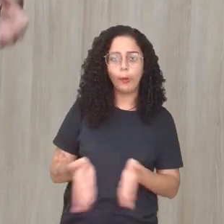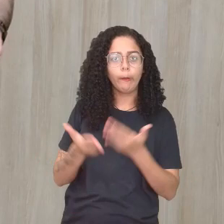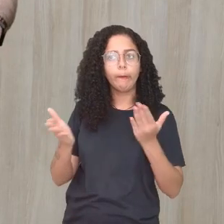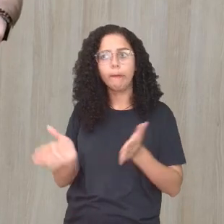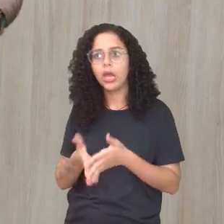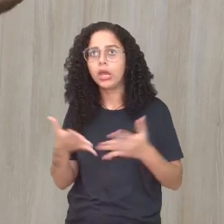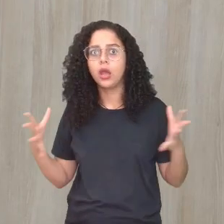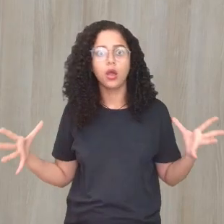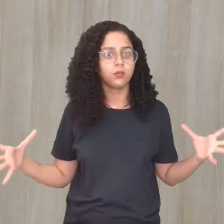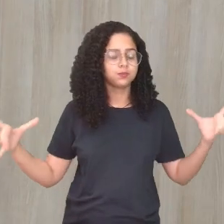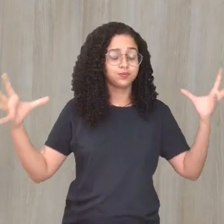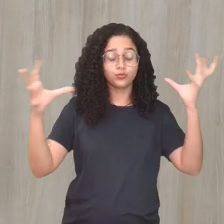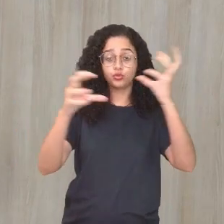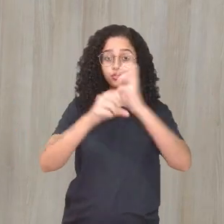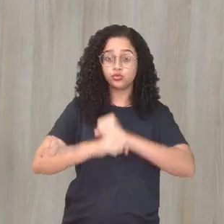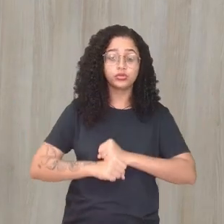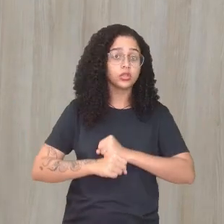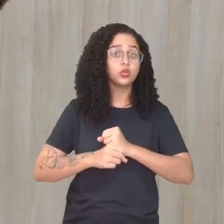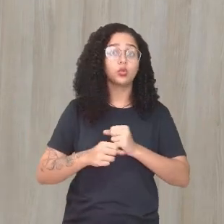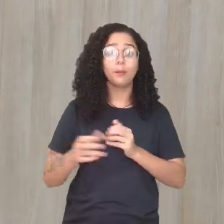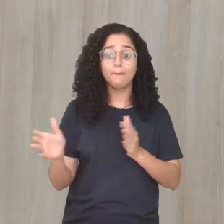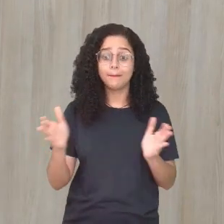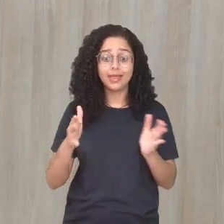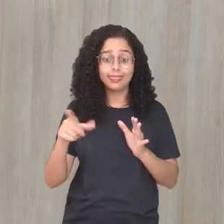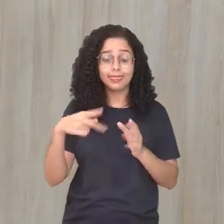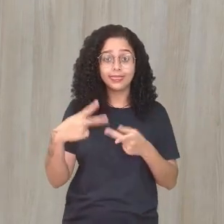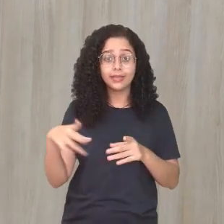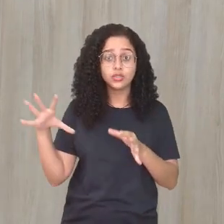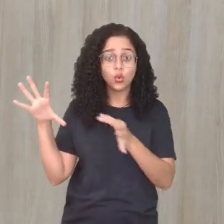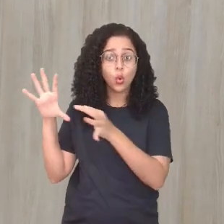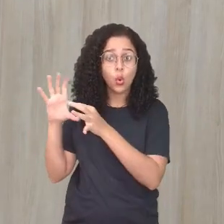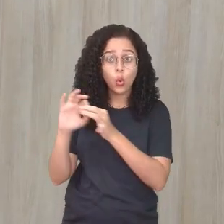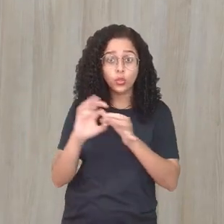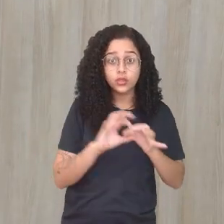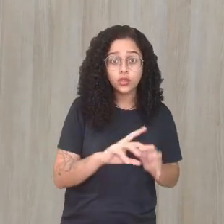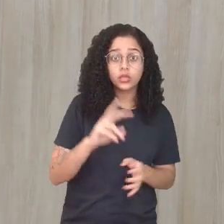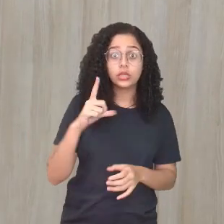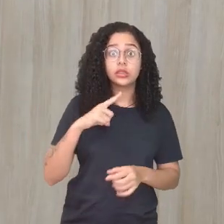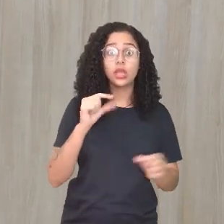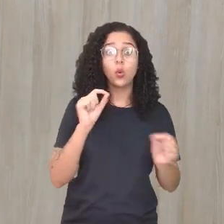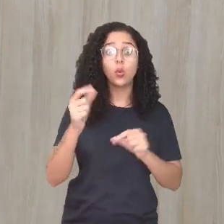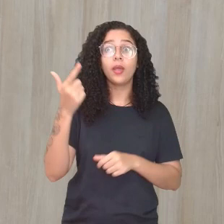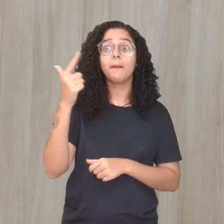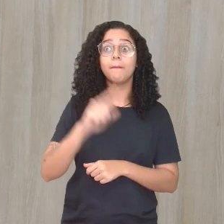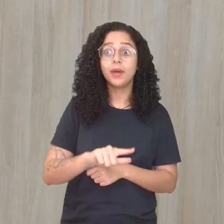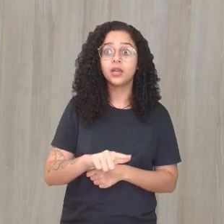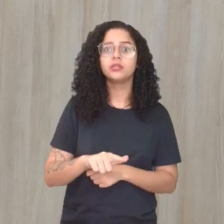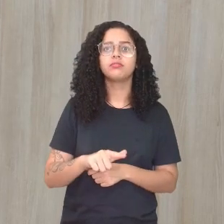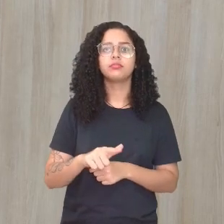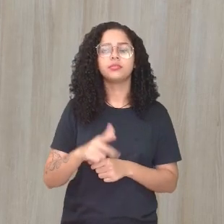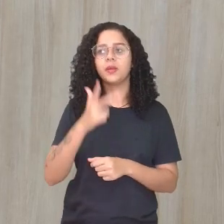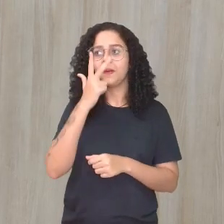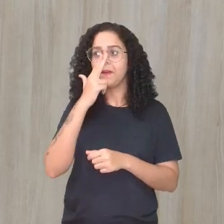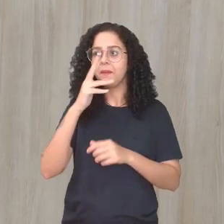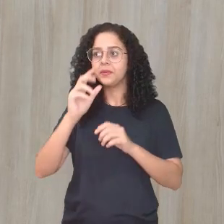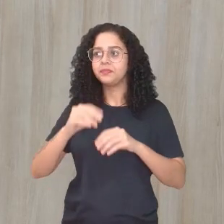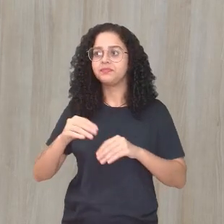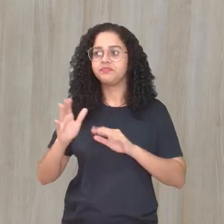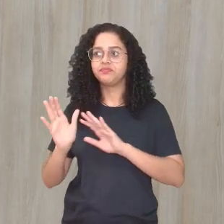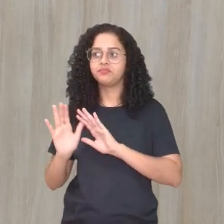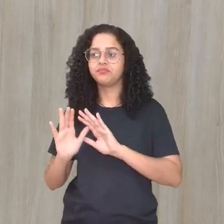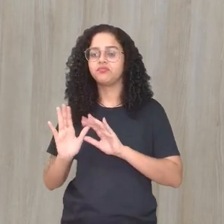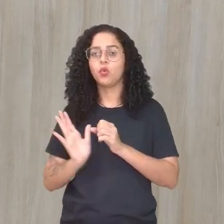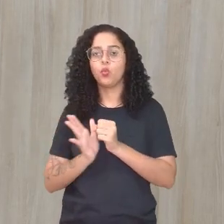junta tudo isso. E no meio desse contexto, a gente vai ter o pano de fundo para a ascensão